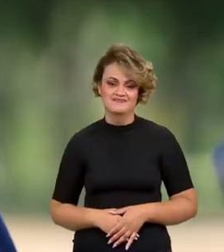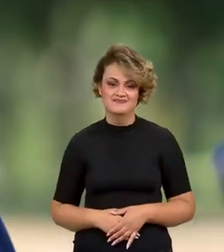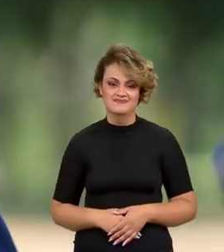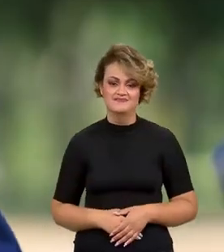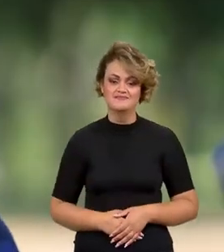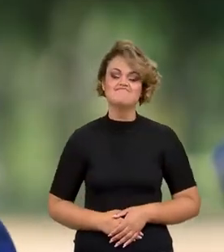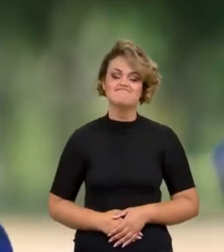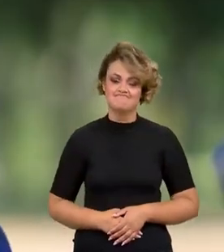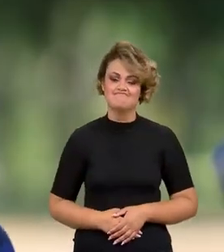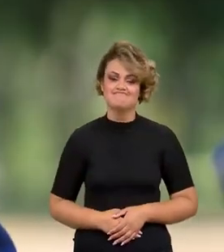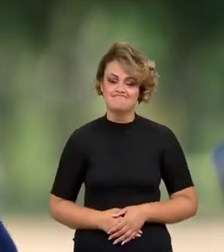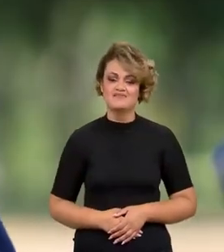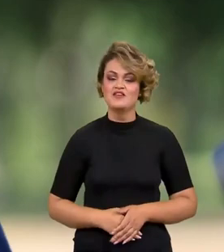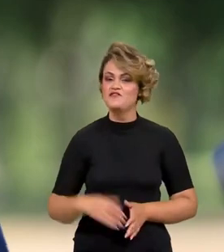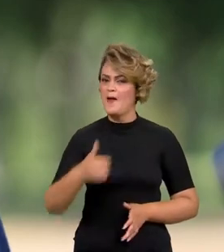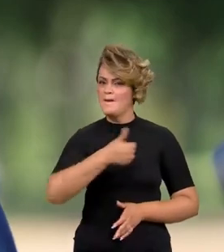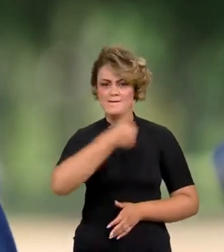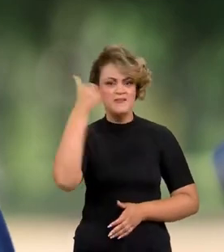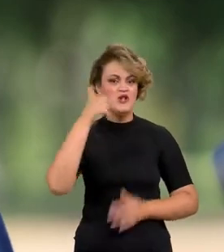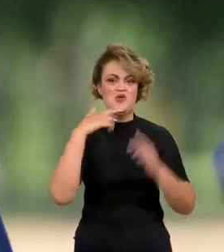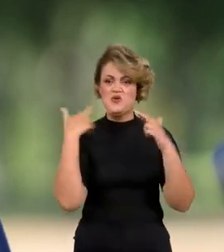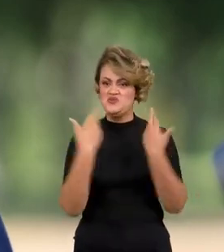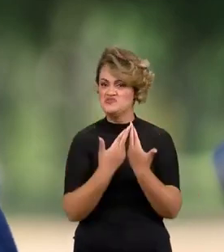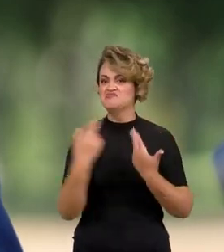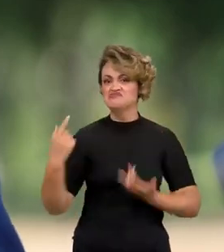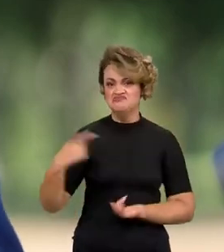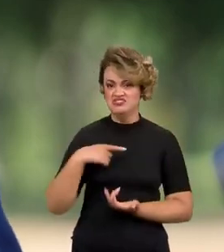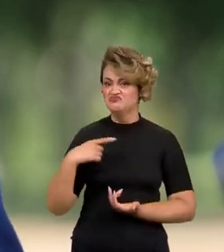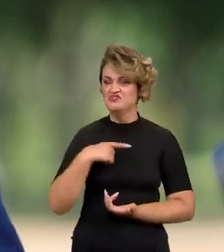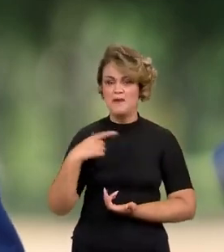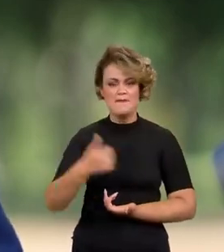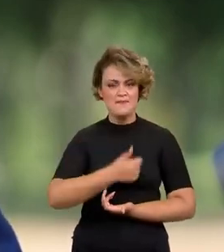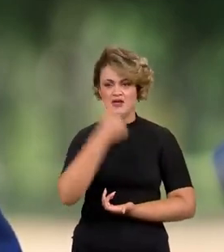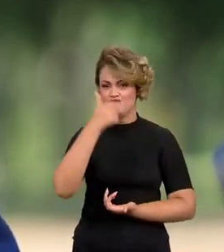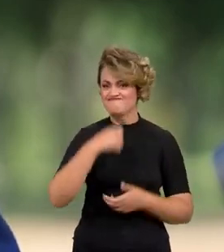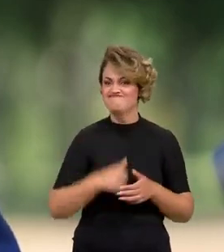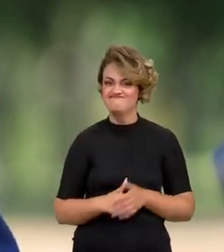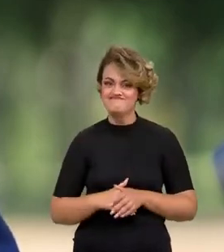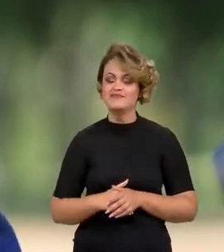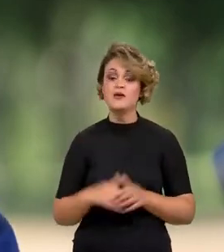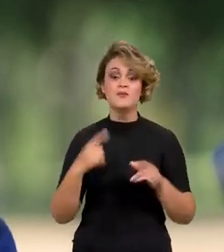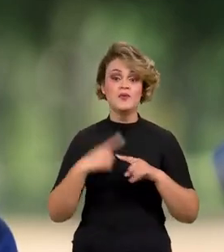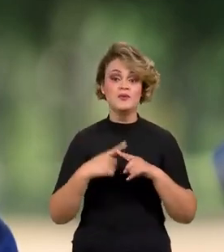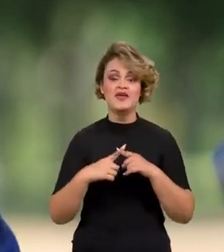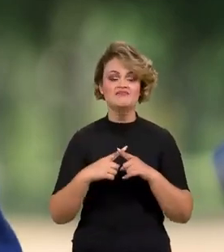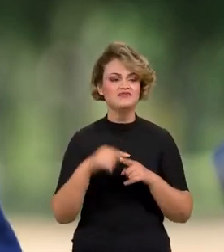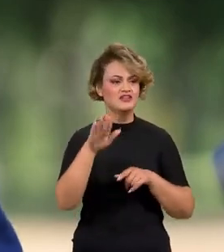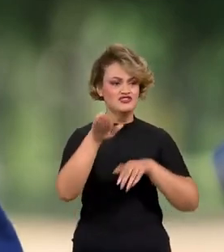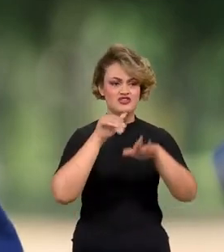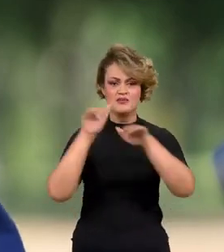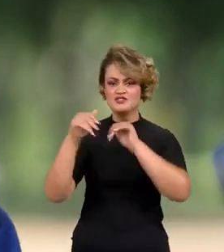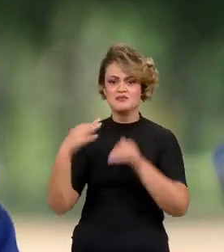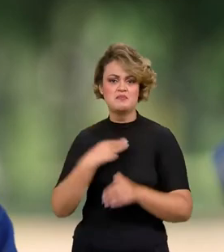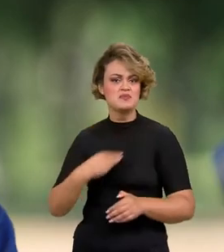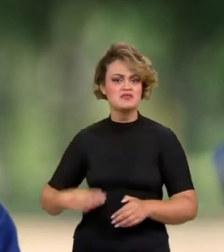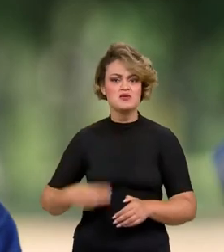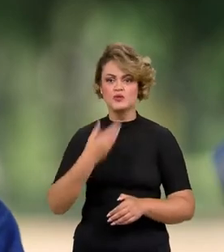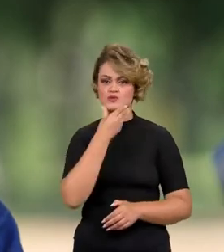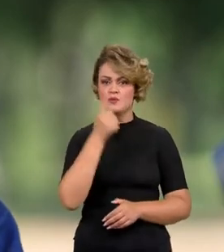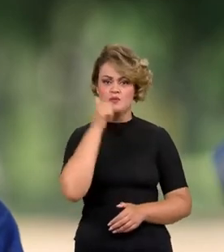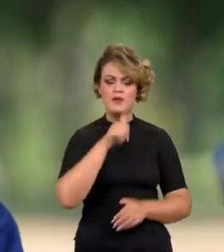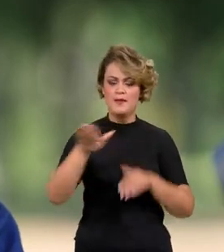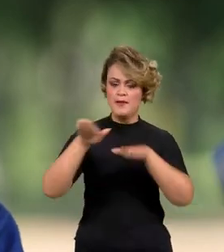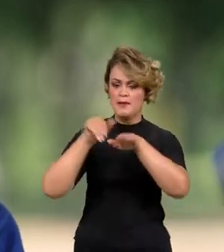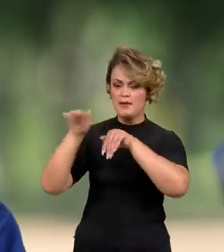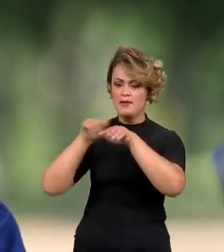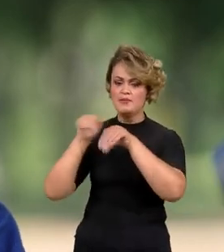a melhor reunião que eu já fiz porque eu queria ouvir todos os ministros e ministros eu queria ouvir